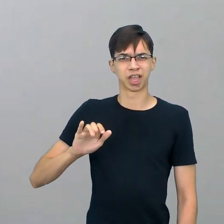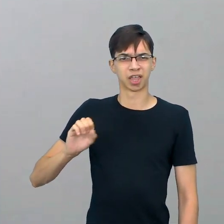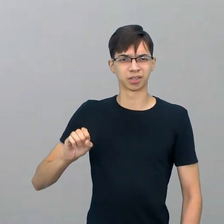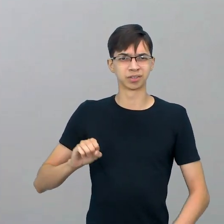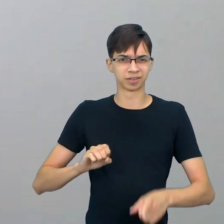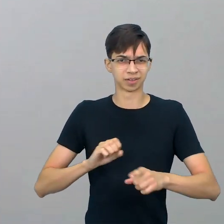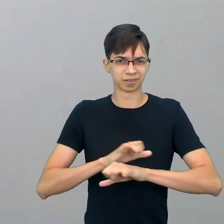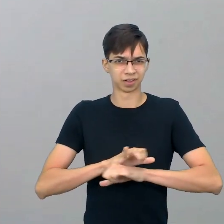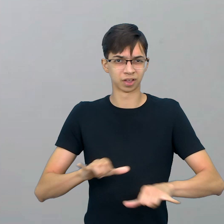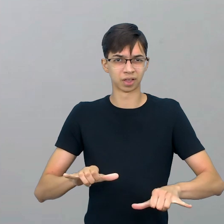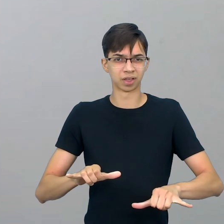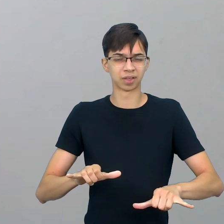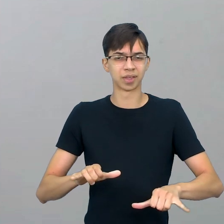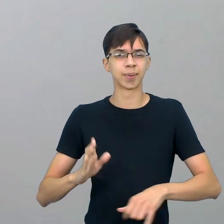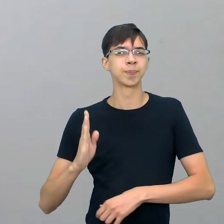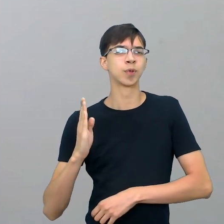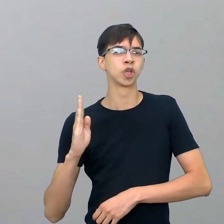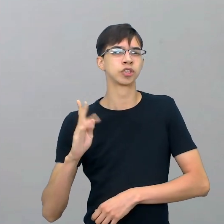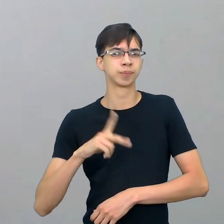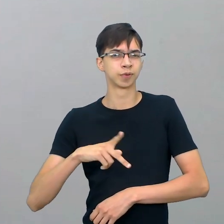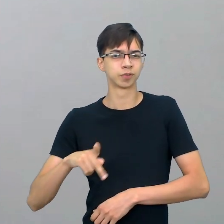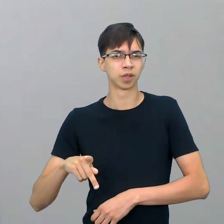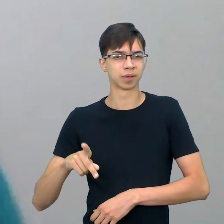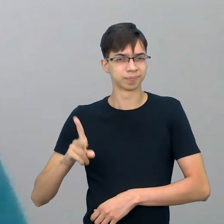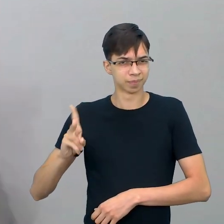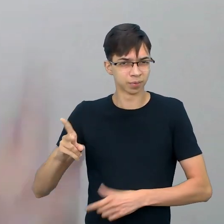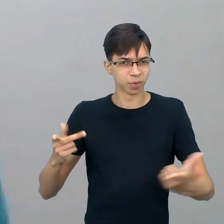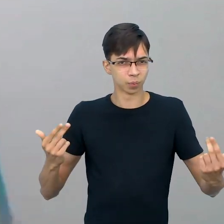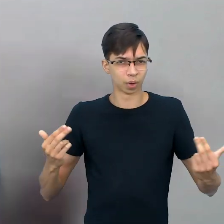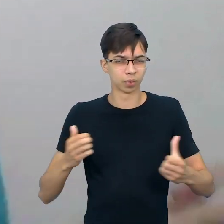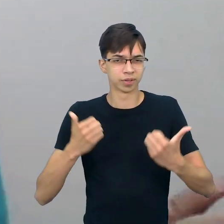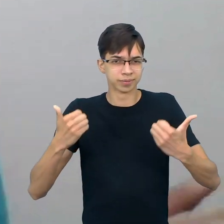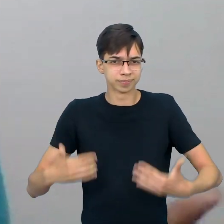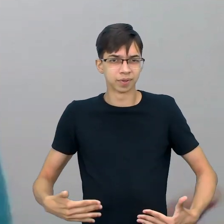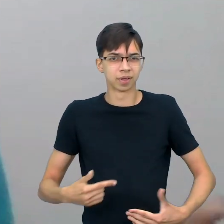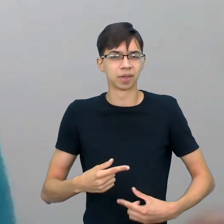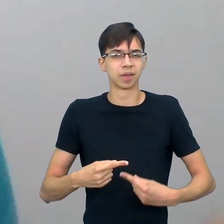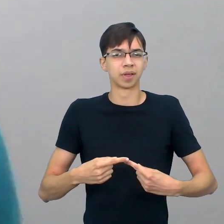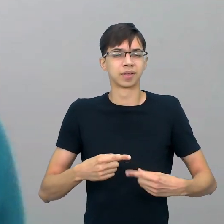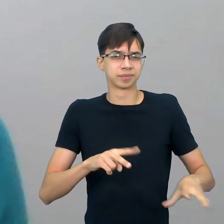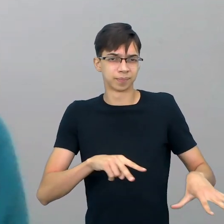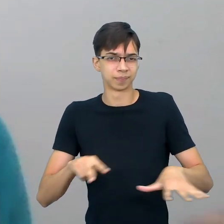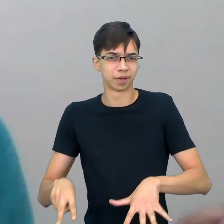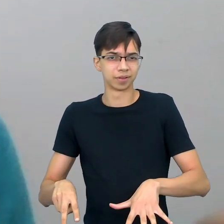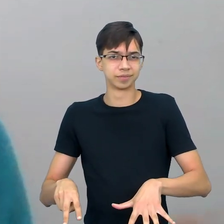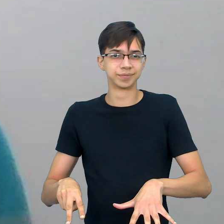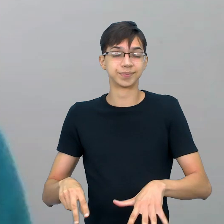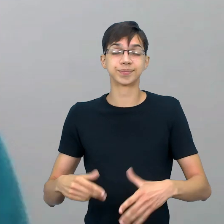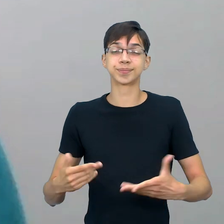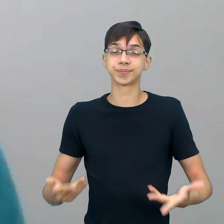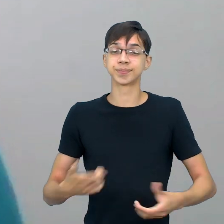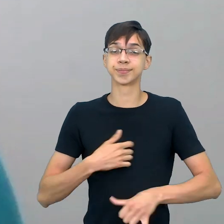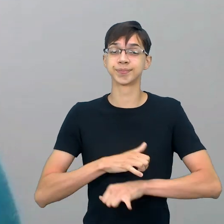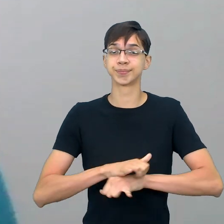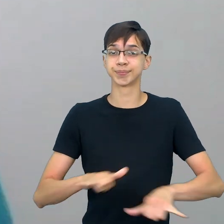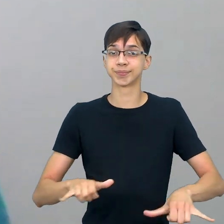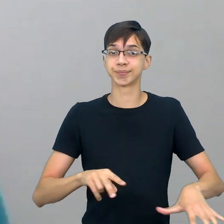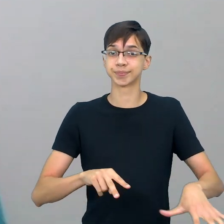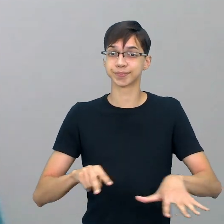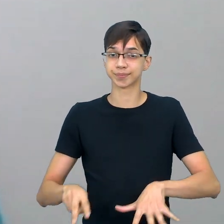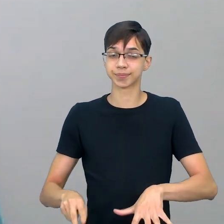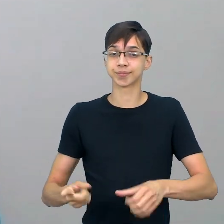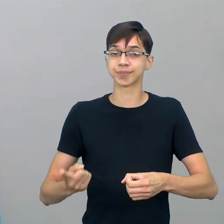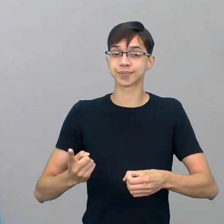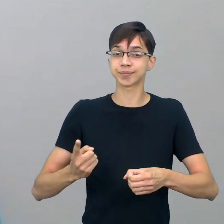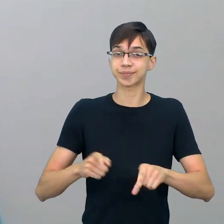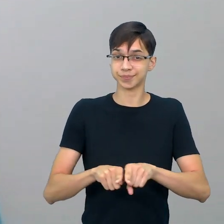na aula dele essa semana. Então, olha só, e volta na minha aula dessa semana, que coincidentemente um aluno perguntou se aquele